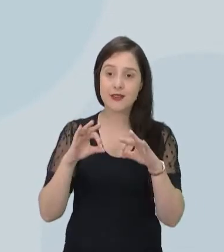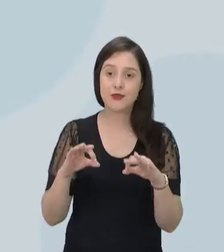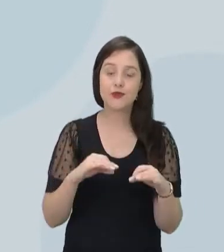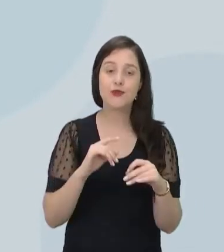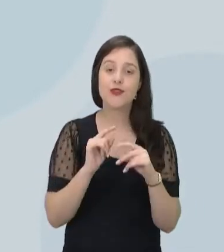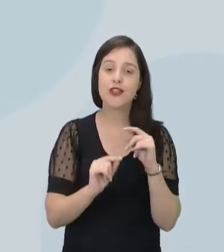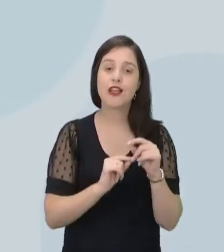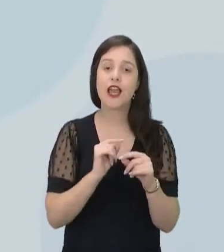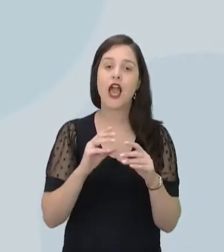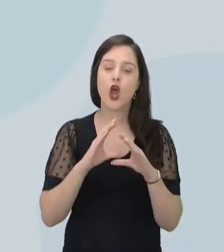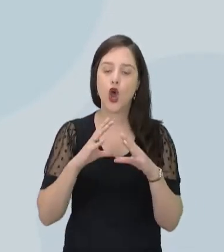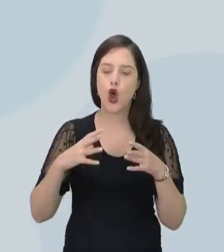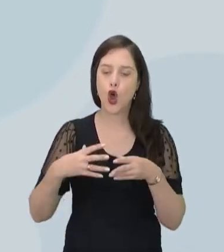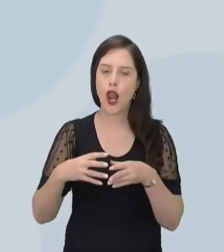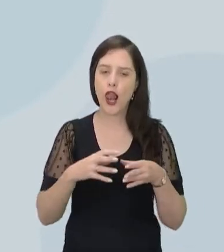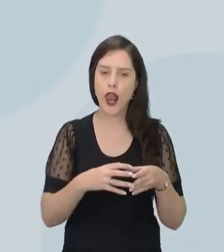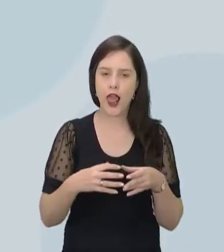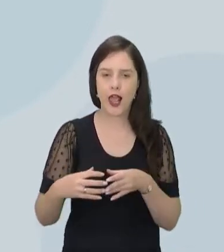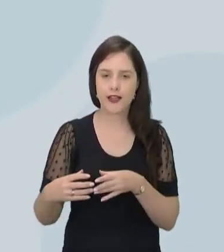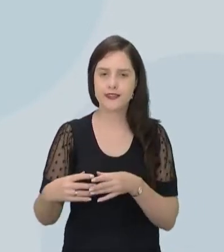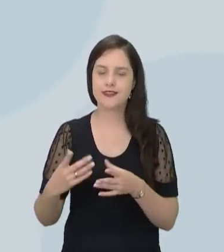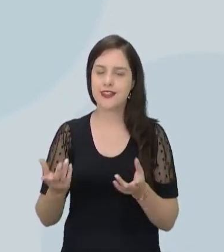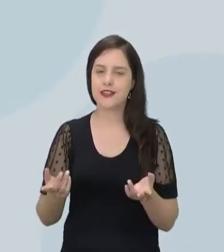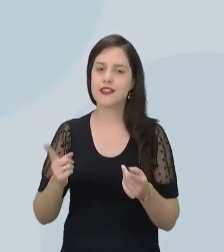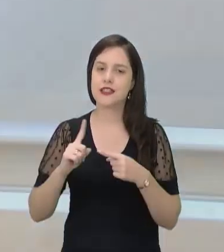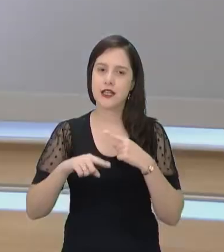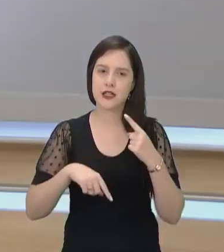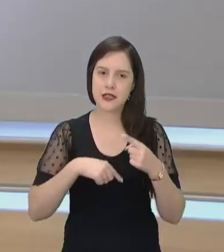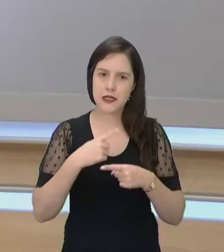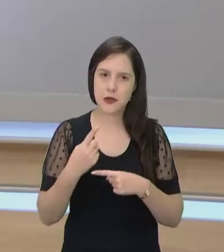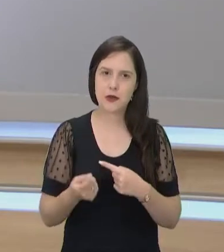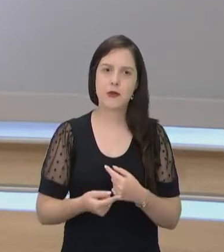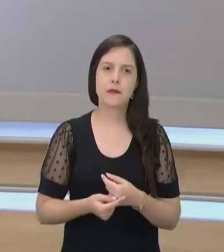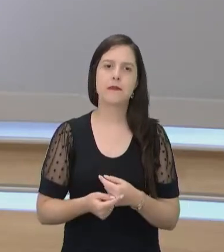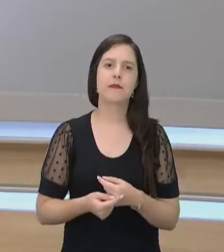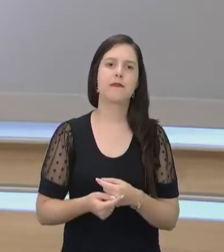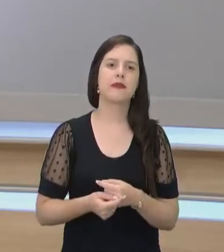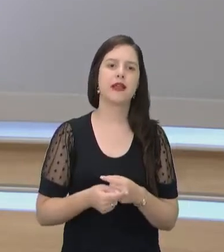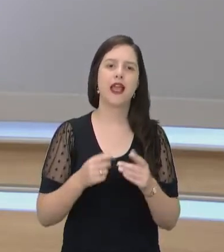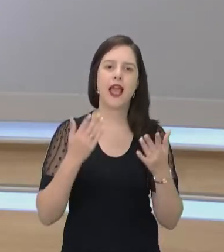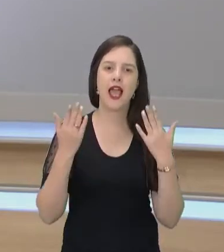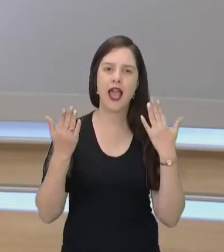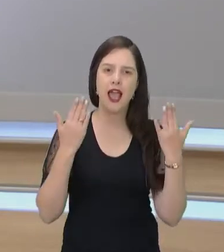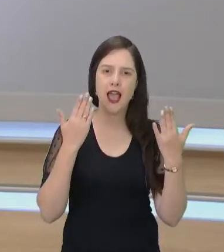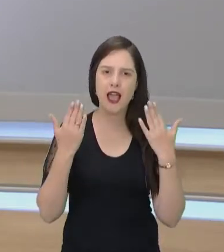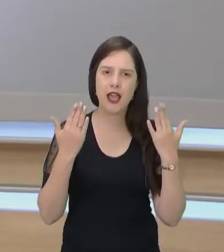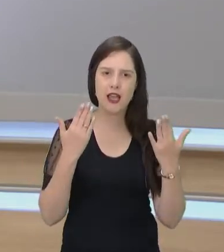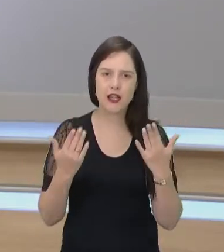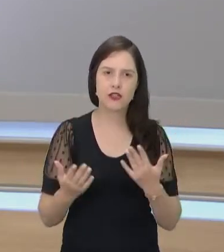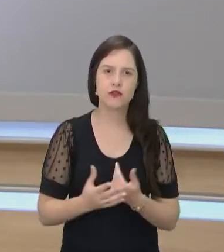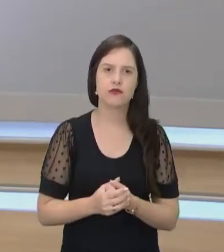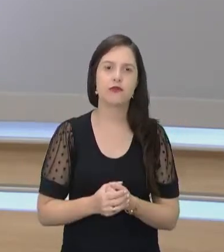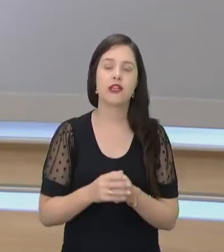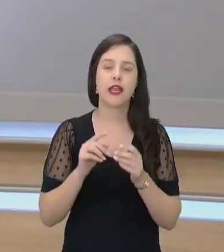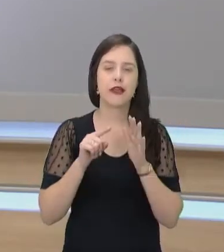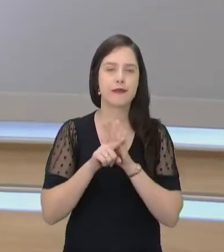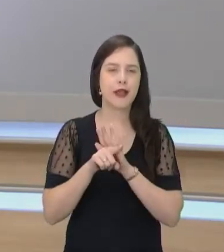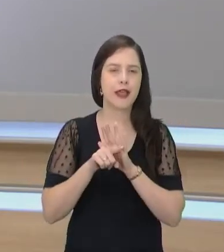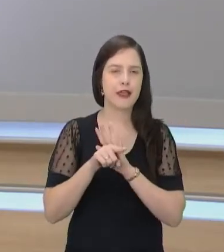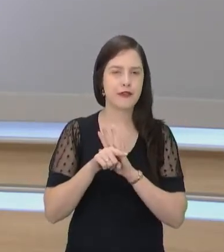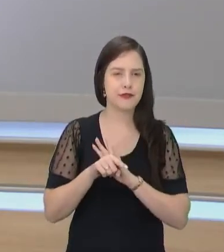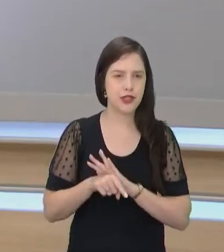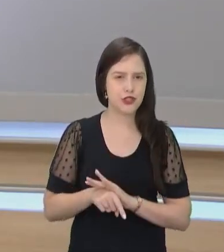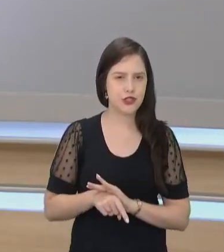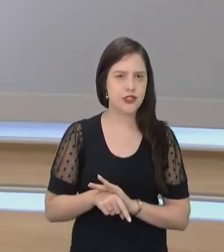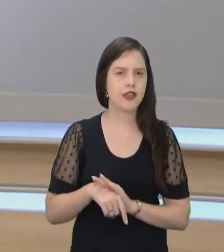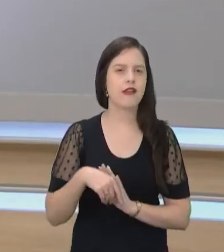fazer a coleta, né? Para que depois que a gente colete esses dados, a gente faça a análise e investigue. Então, na verdade, o que a